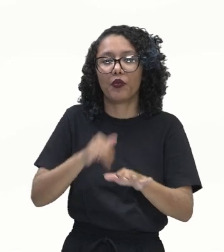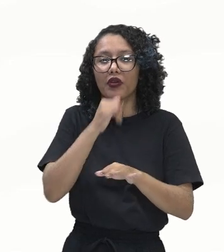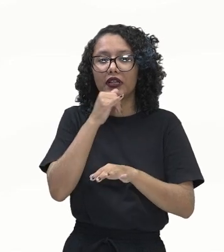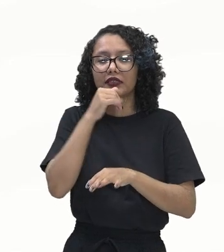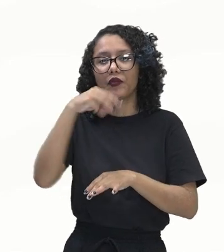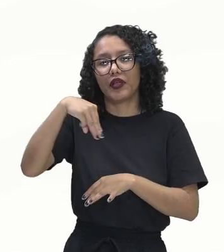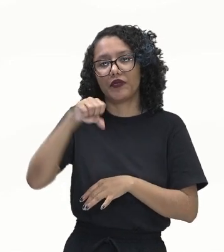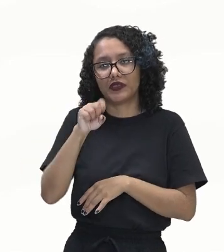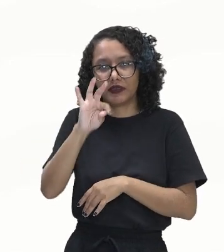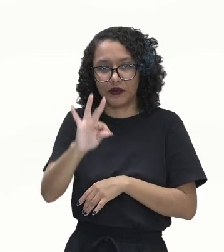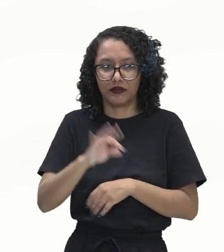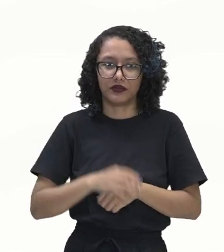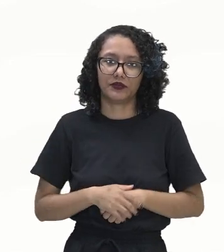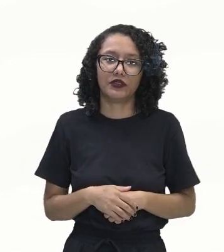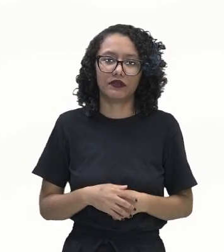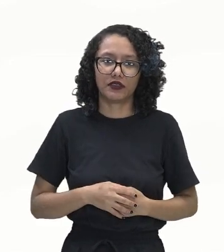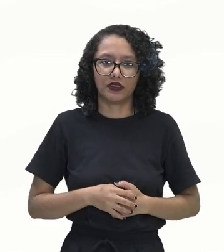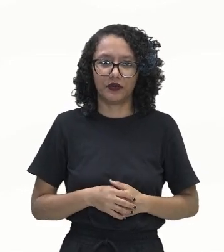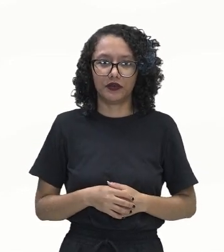por exemplo.